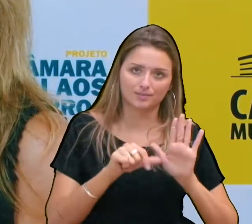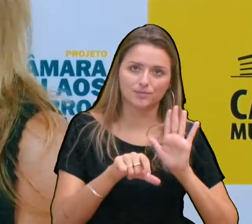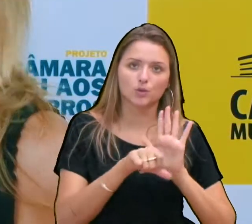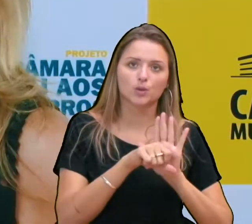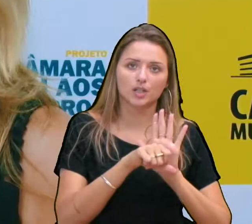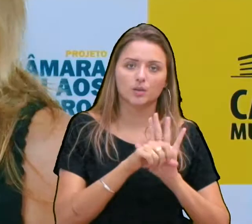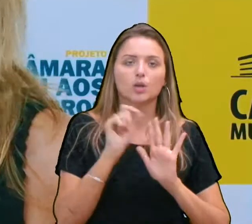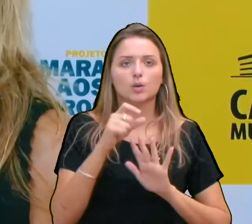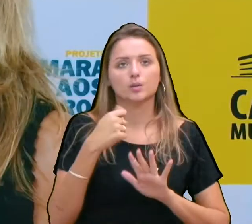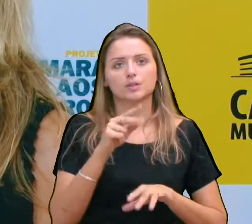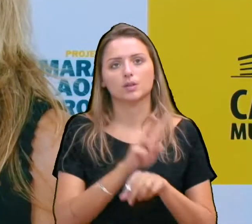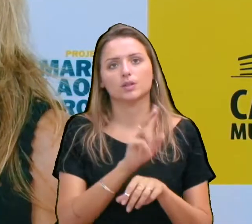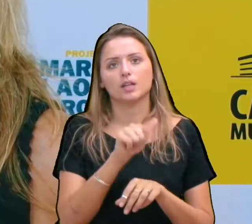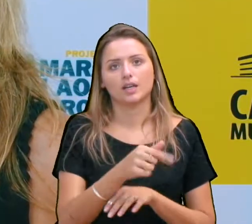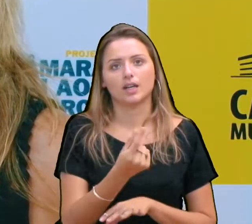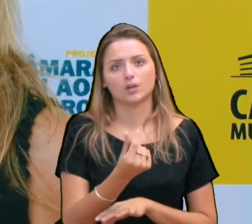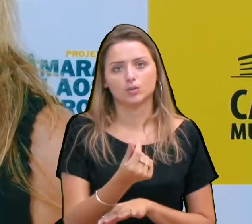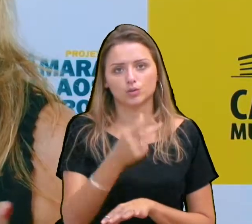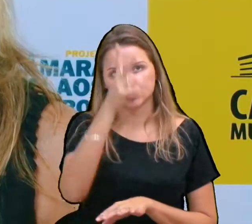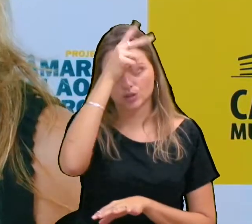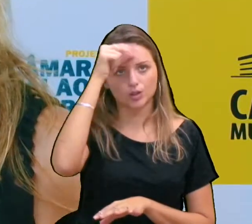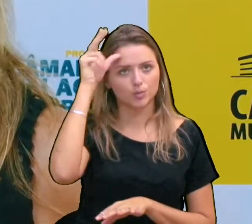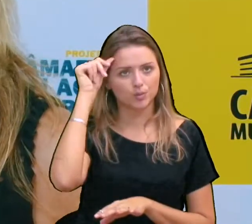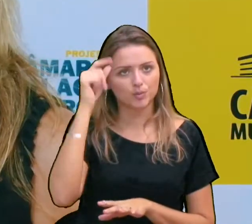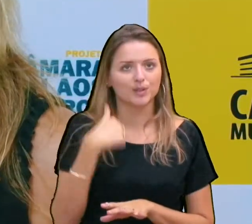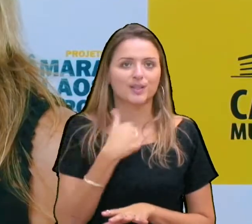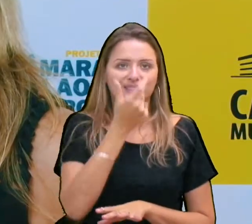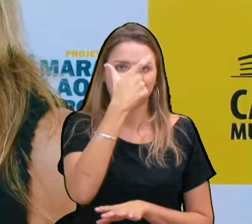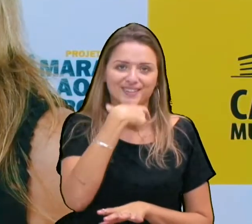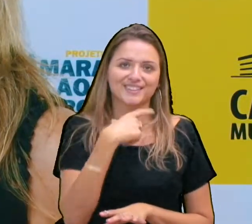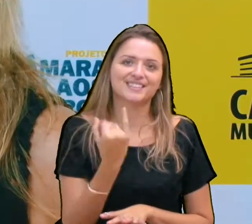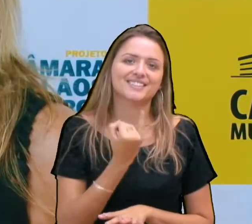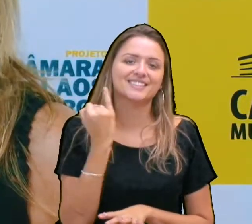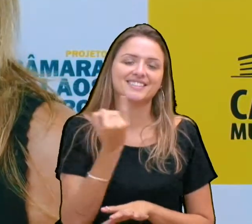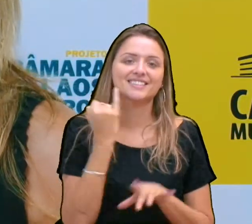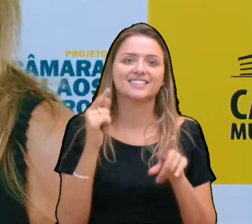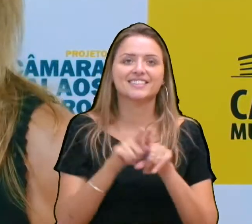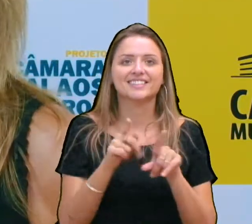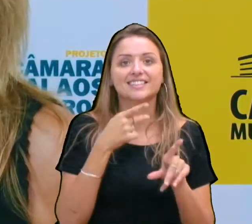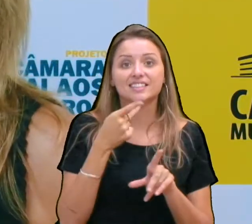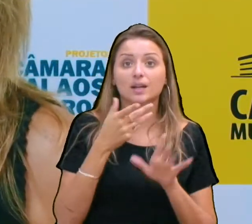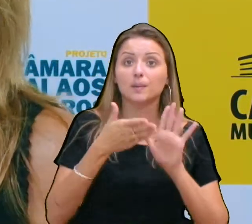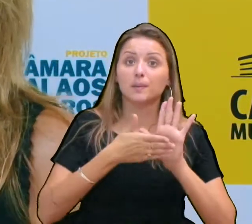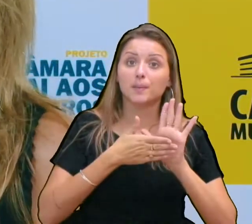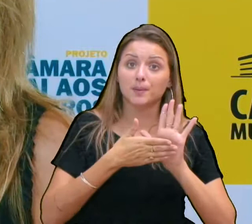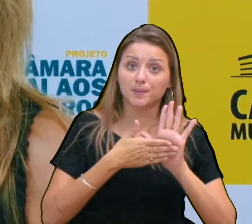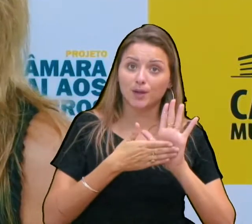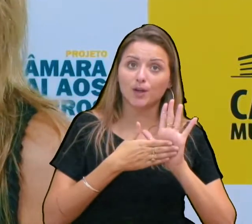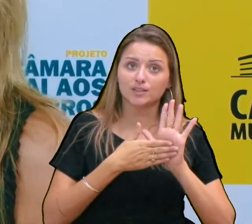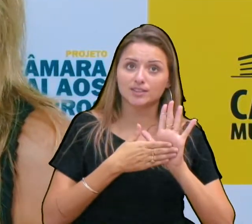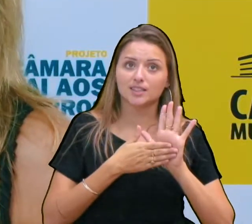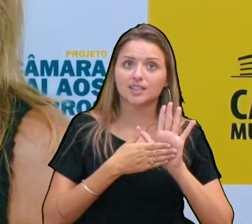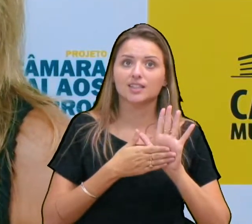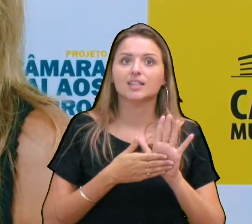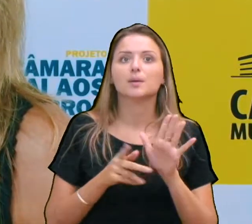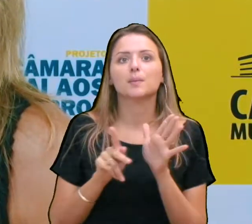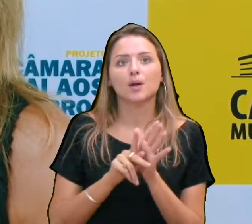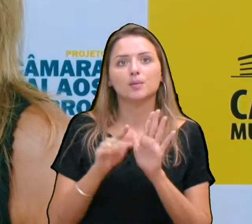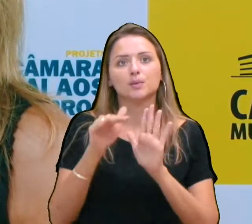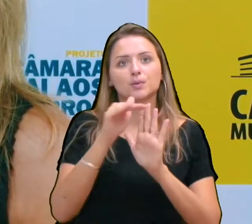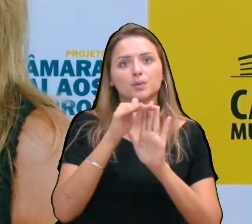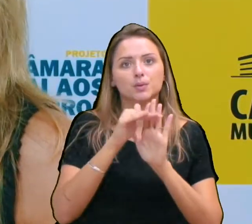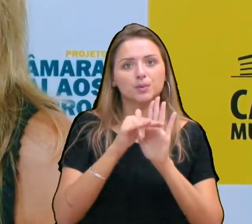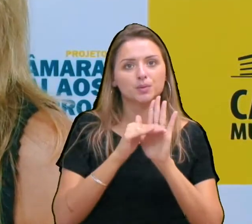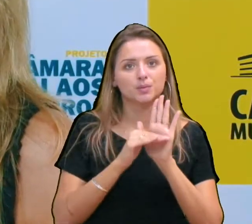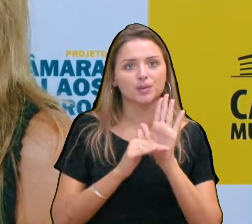precisamos prezar, é o recurso público. E eu acho importante destacar que foi uma proposta que veio do nosso programa, né,